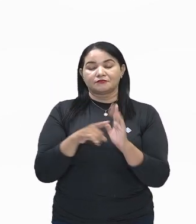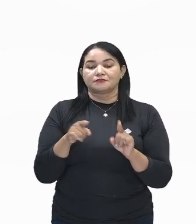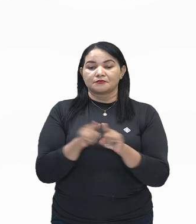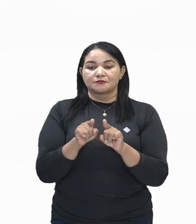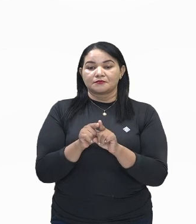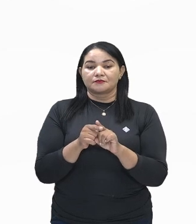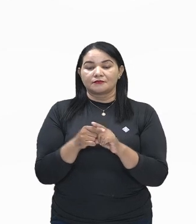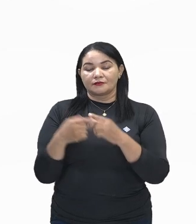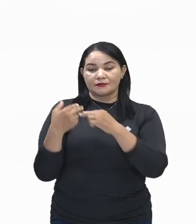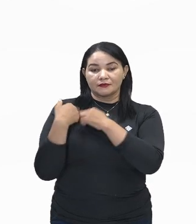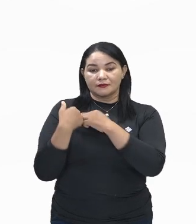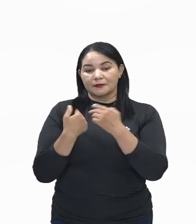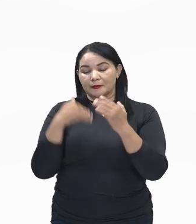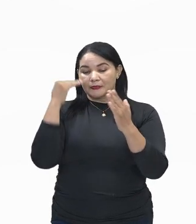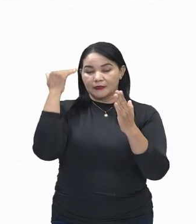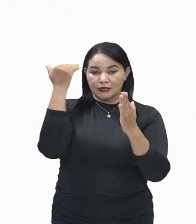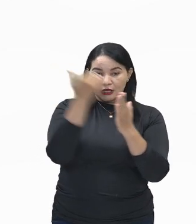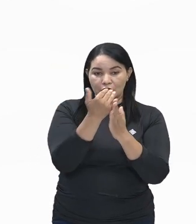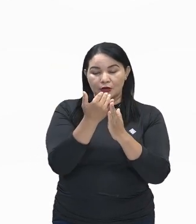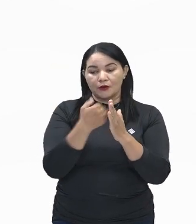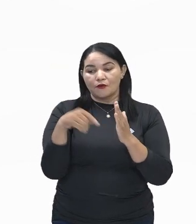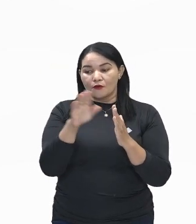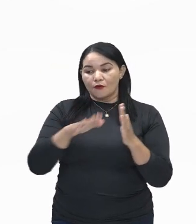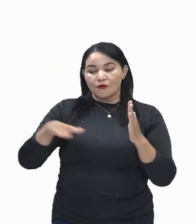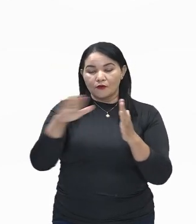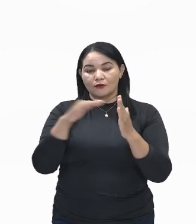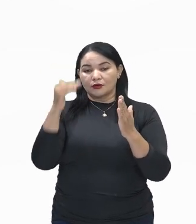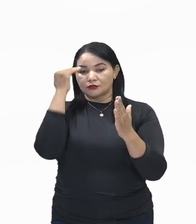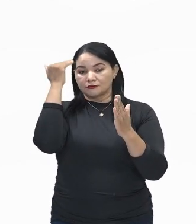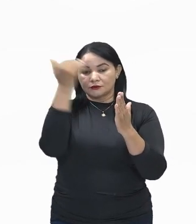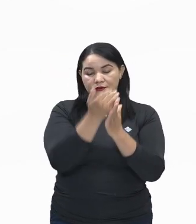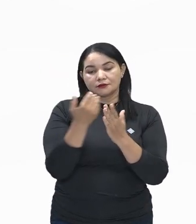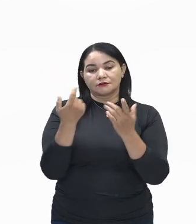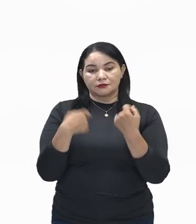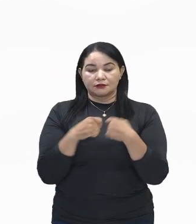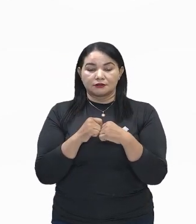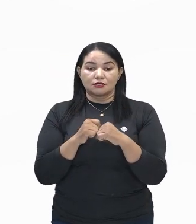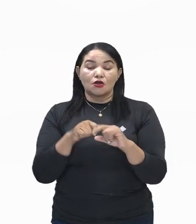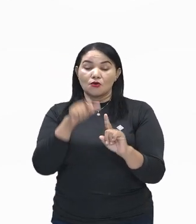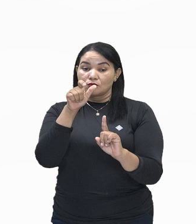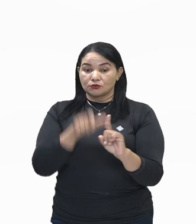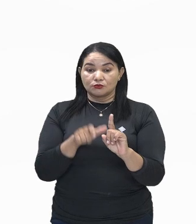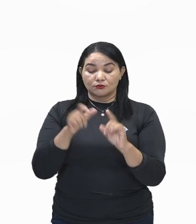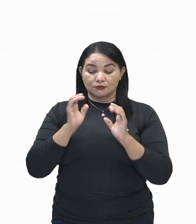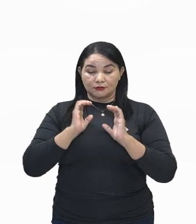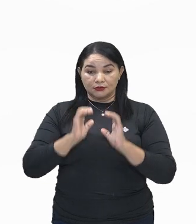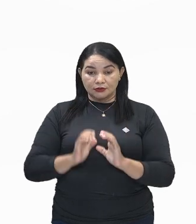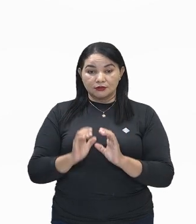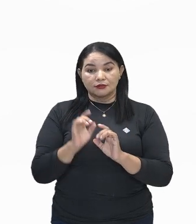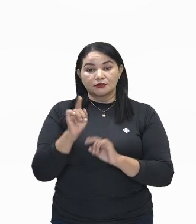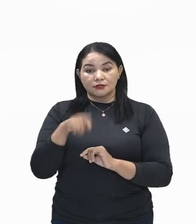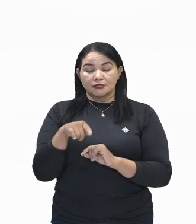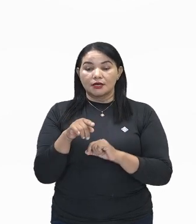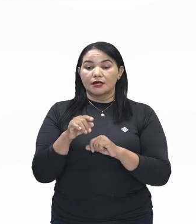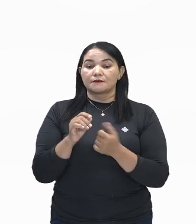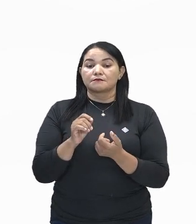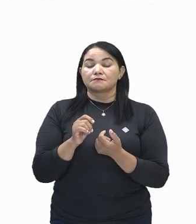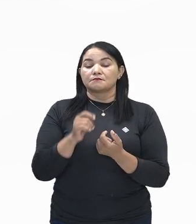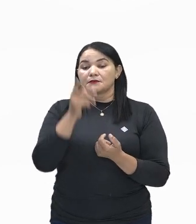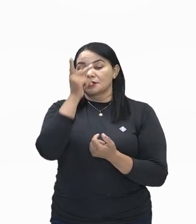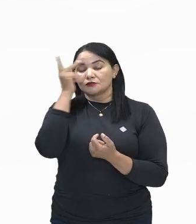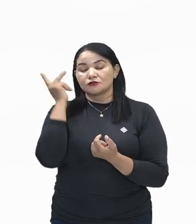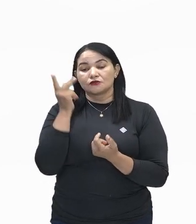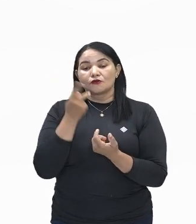respeito pelas minhas escolhas. Então, o direito civil é isso. É tudo isso aí, pessoal. Ninguém